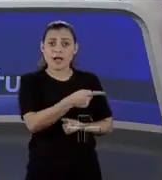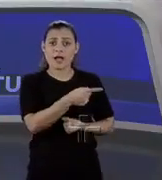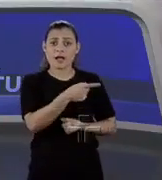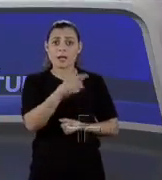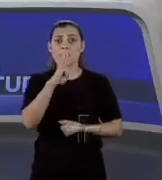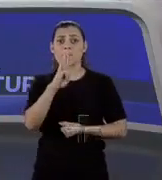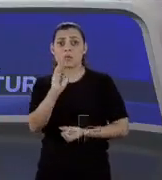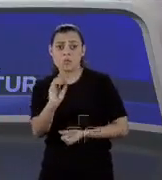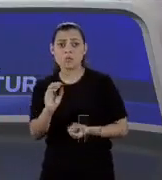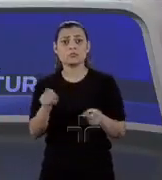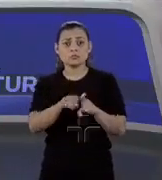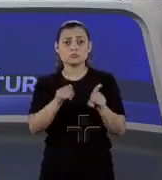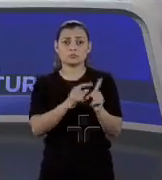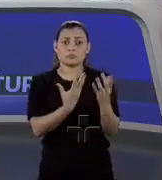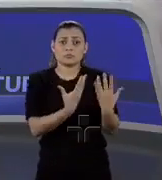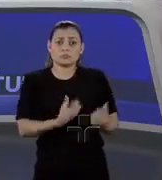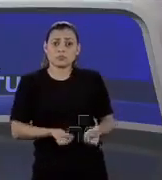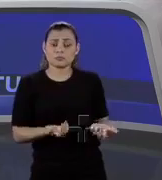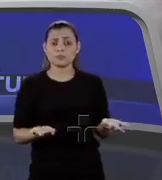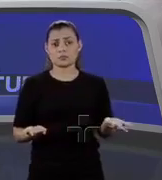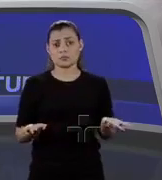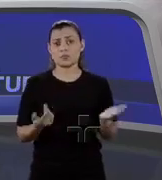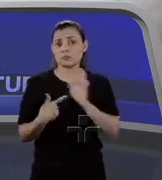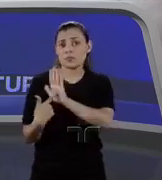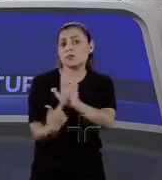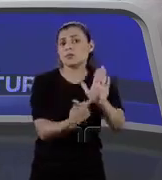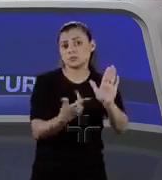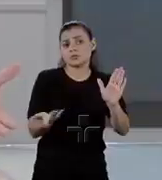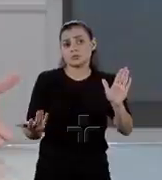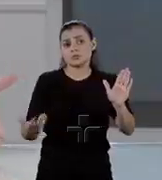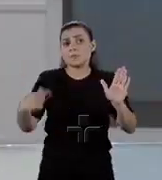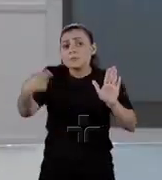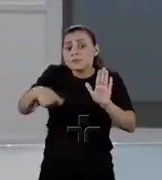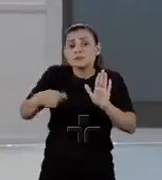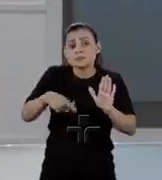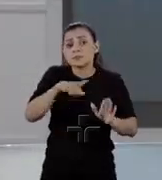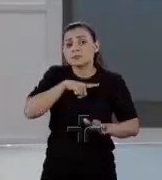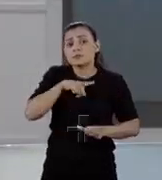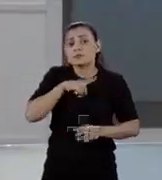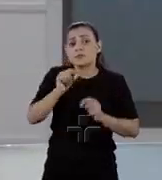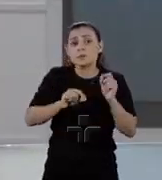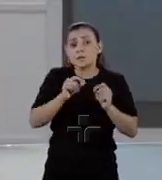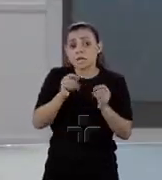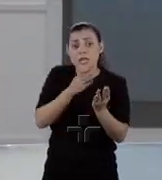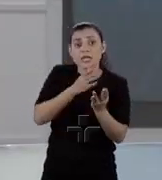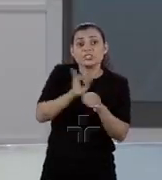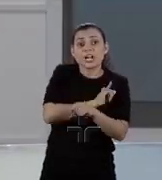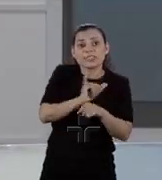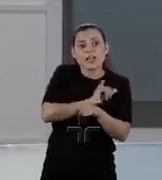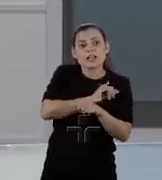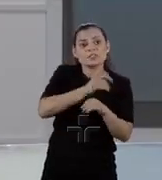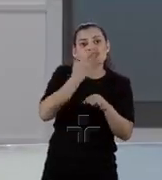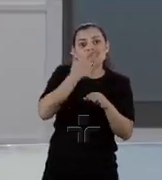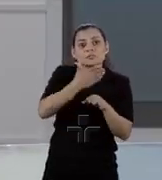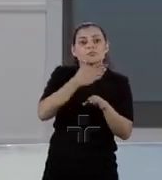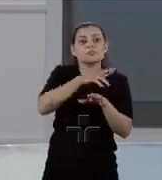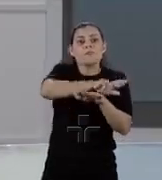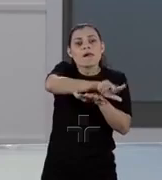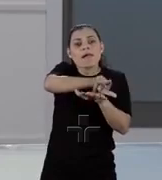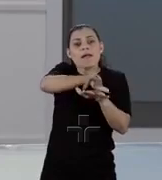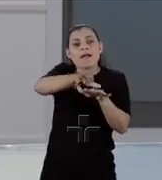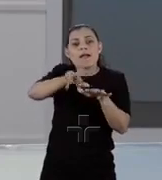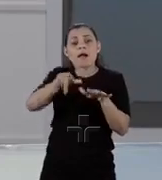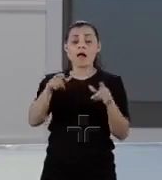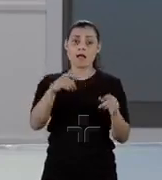Como dizia o Marcos, isso é evidente, quer dizer... Você tem que ter canais em que as vítimas de violência consigam